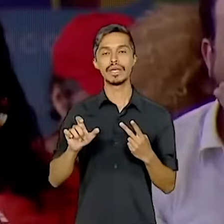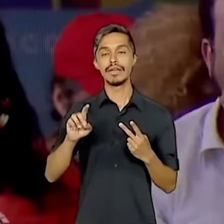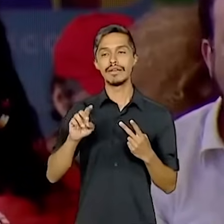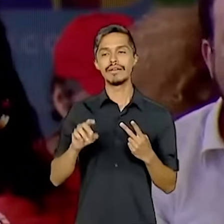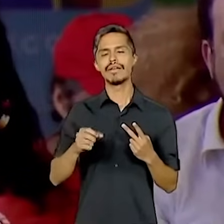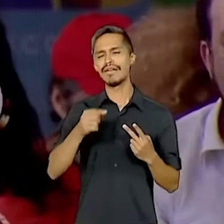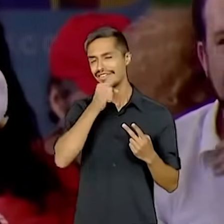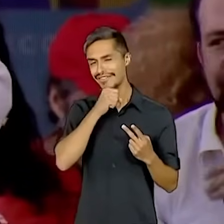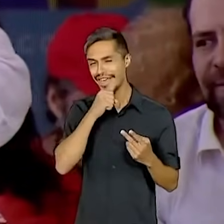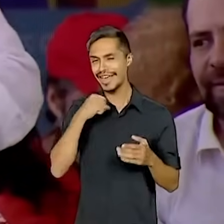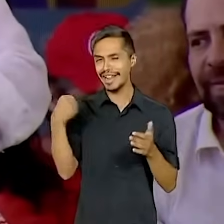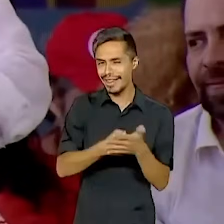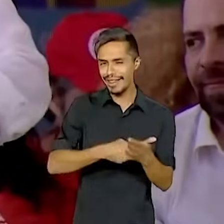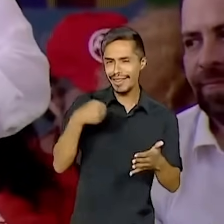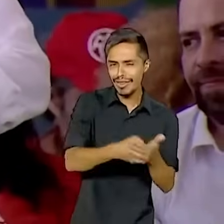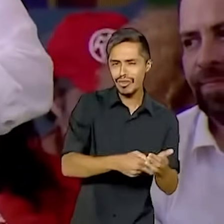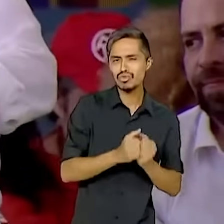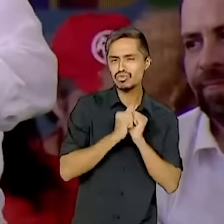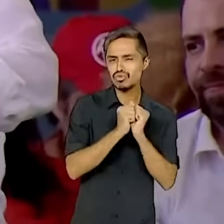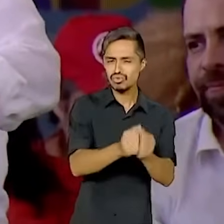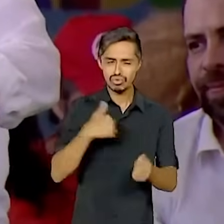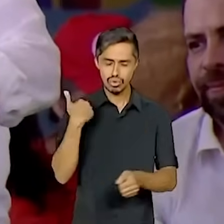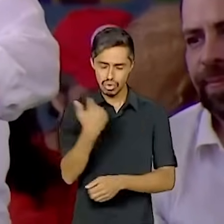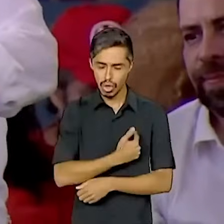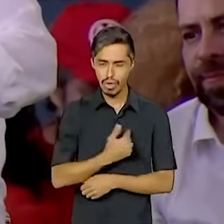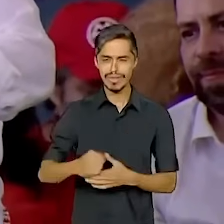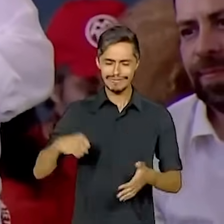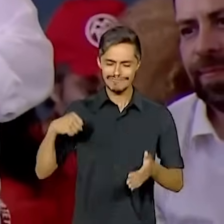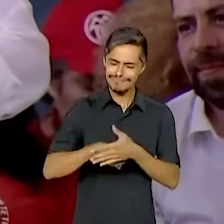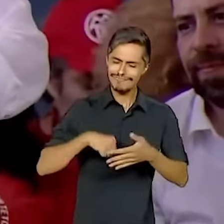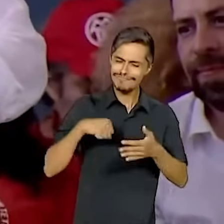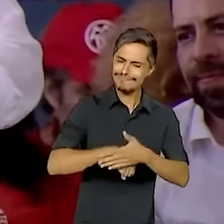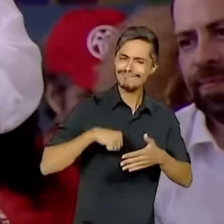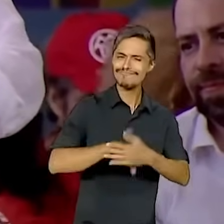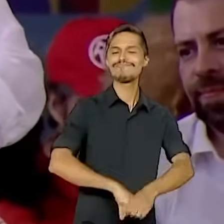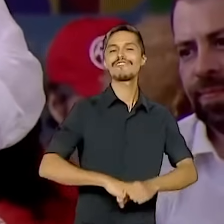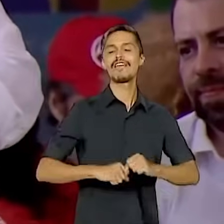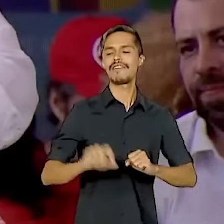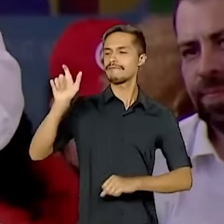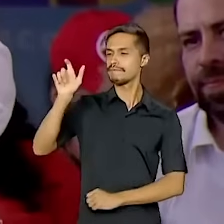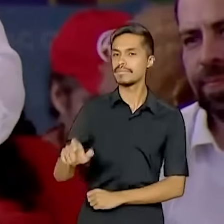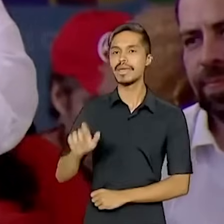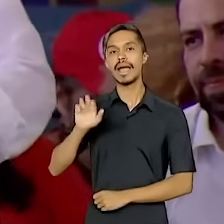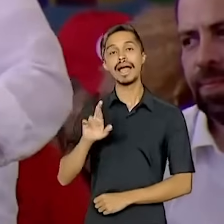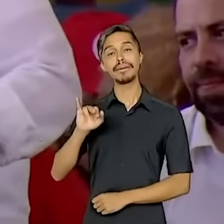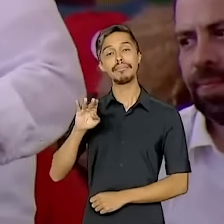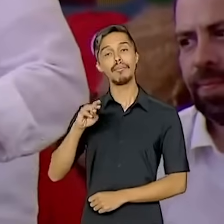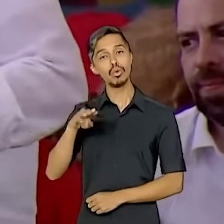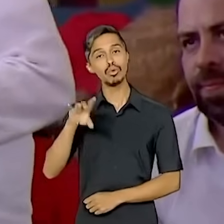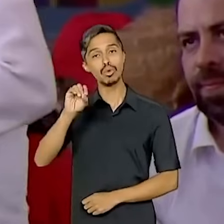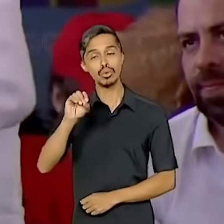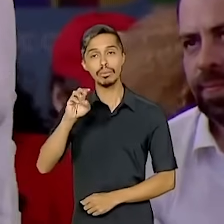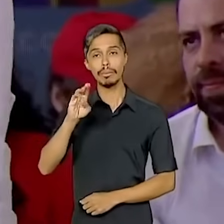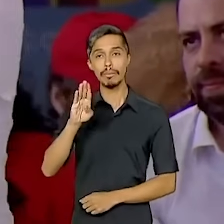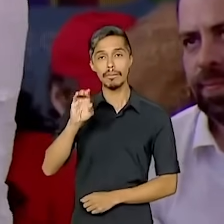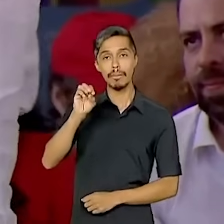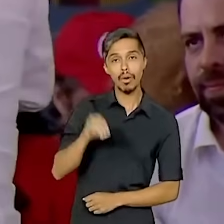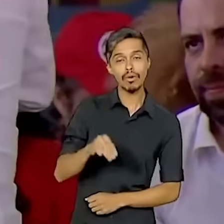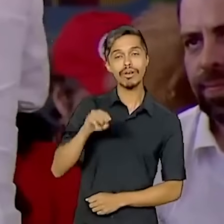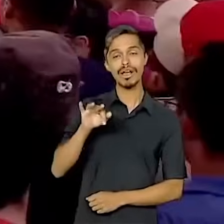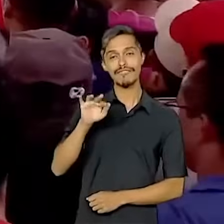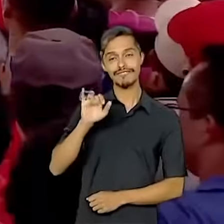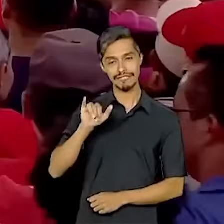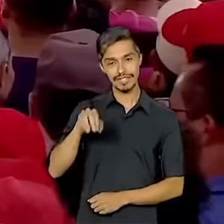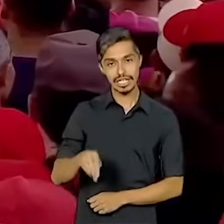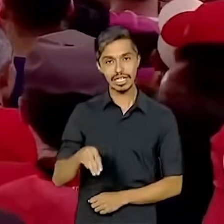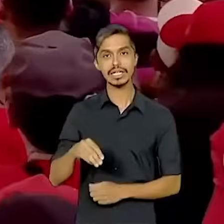velho combatente das lutas de briga por casa nesse país, o companheiro Raimundo Bonfim, presidente da